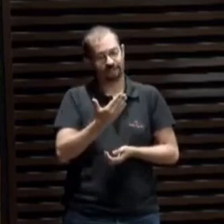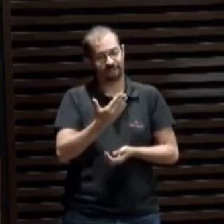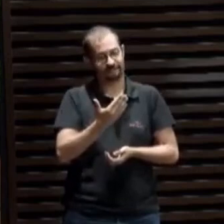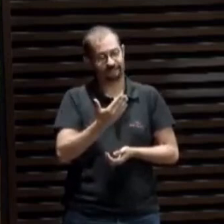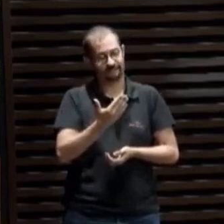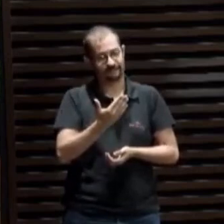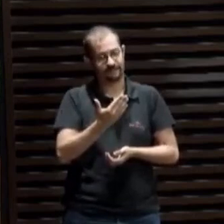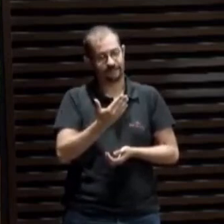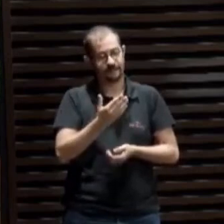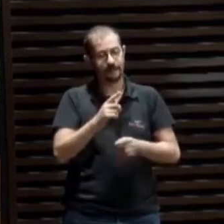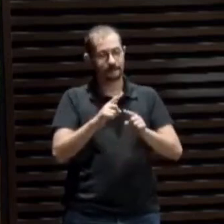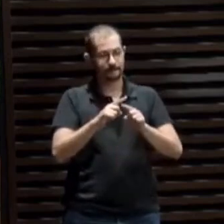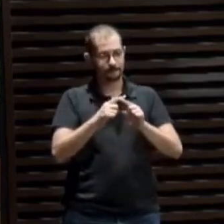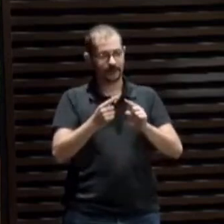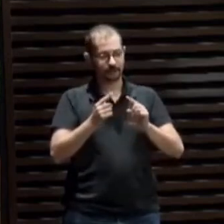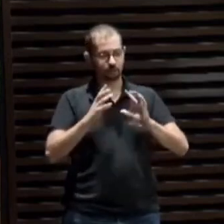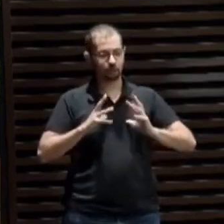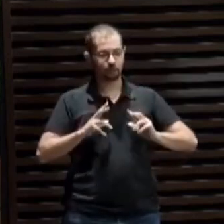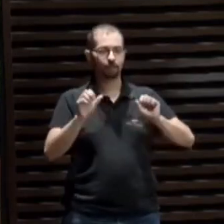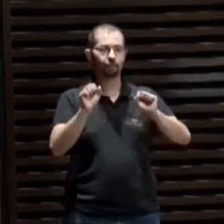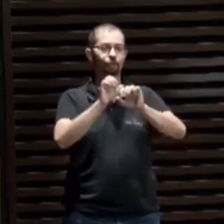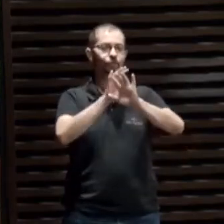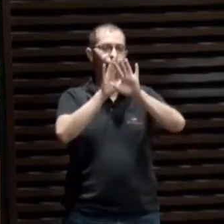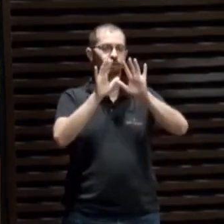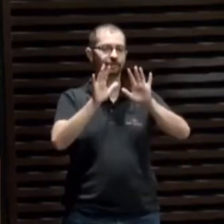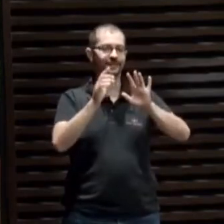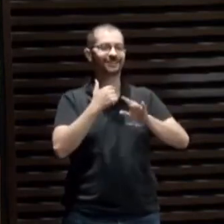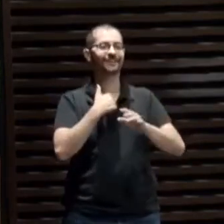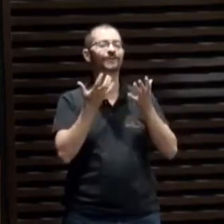mas com o corpo glorificado eu quero ter uma voz igual a do Marco Antônio.